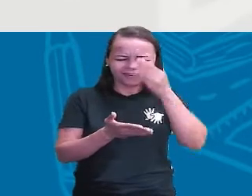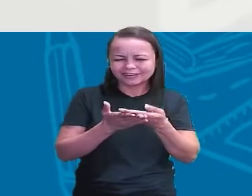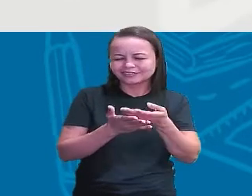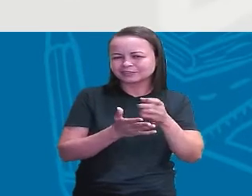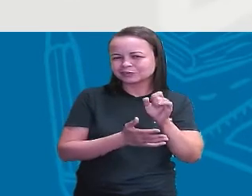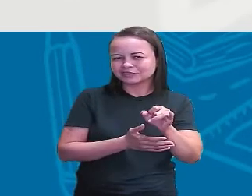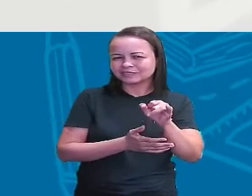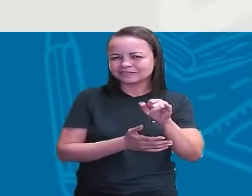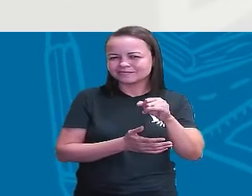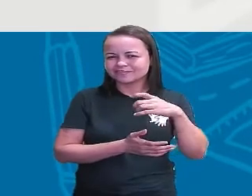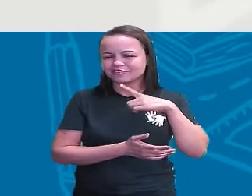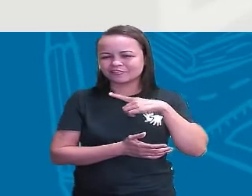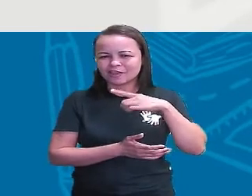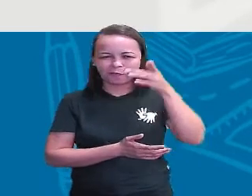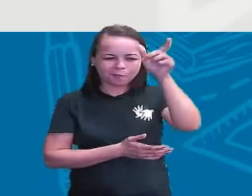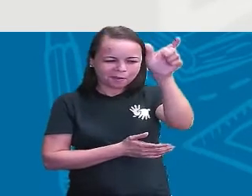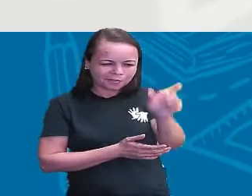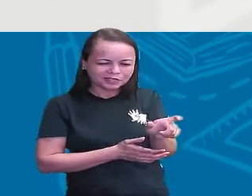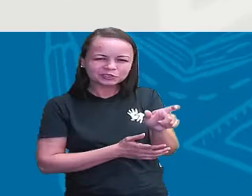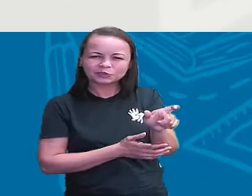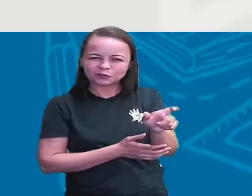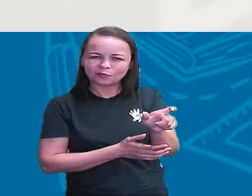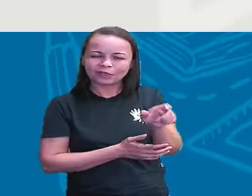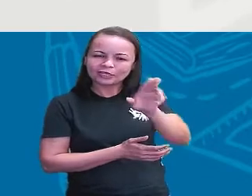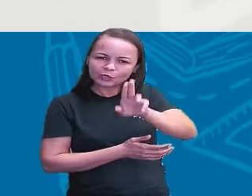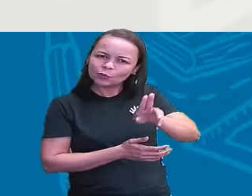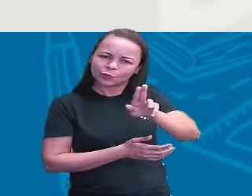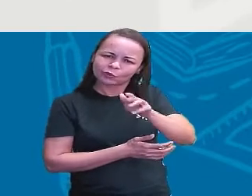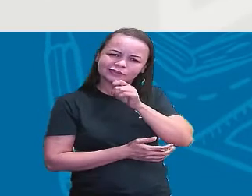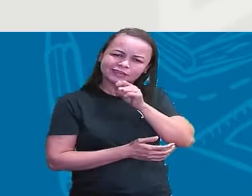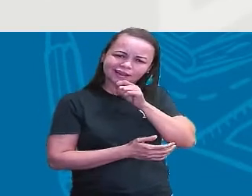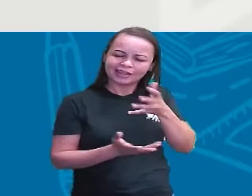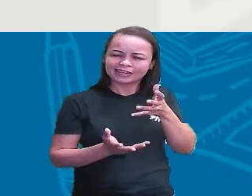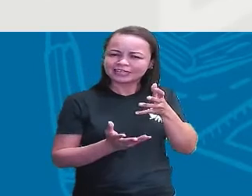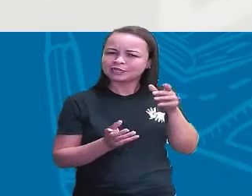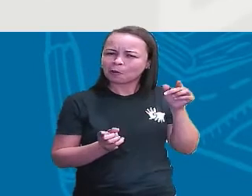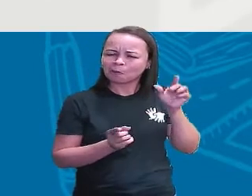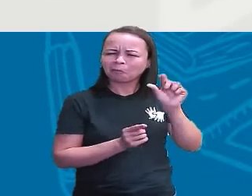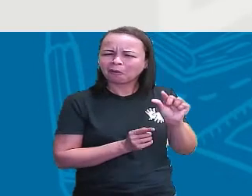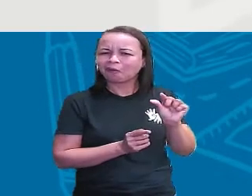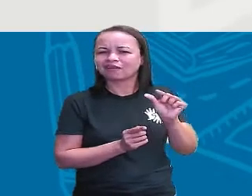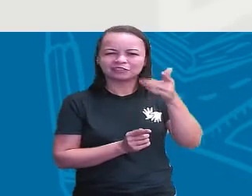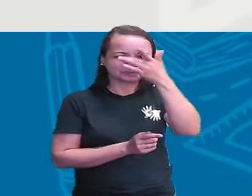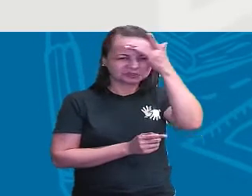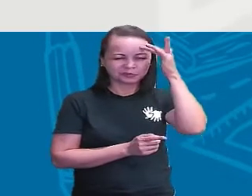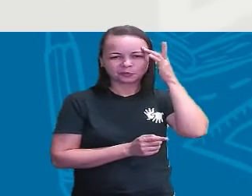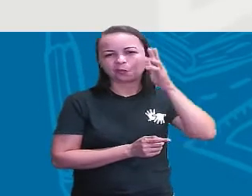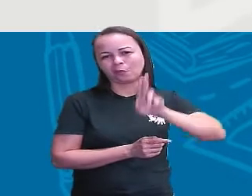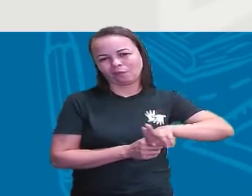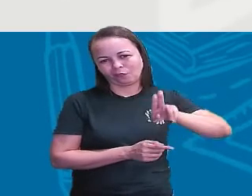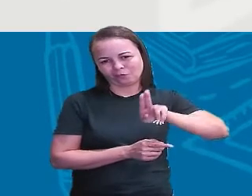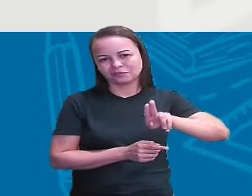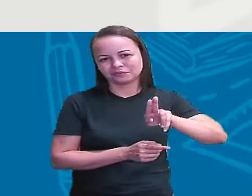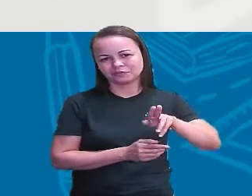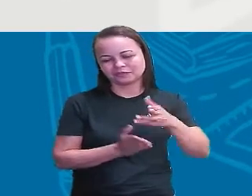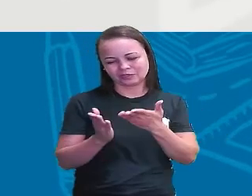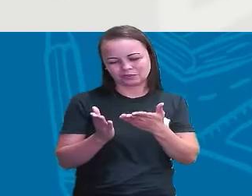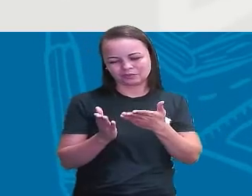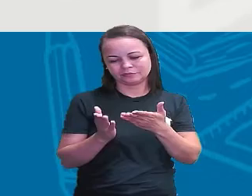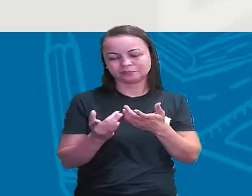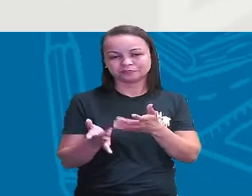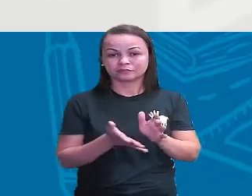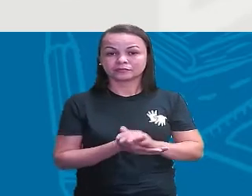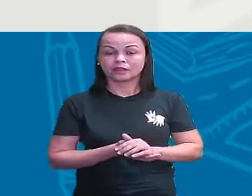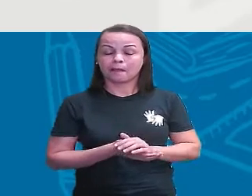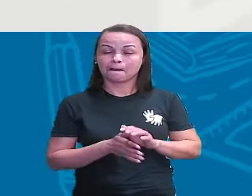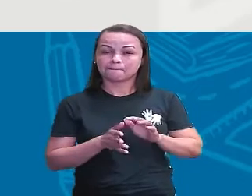pessoa que usa isso aí, é mínimo, né? Se tiver mínimo, não é muito em uso esse tipo de diário. Mas